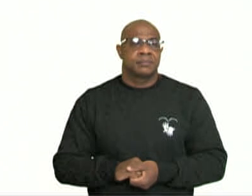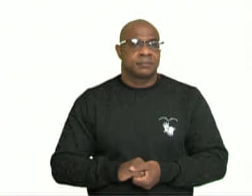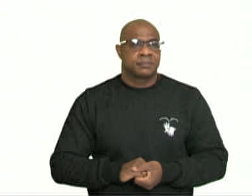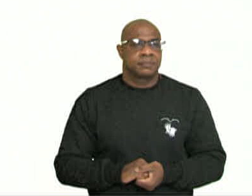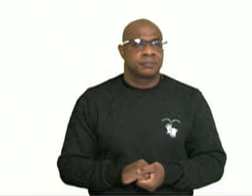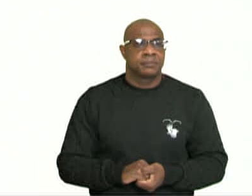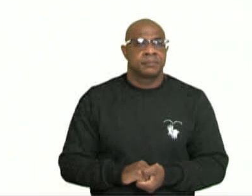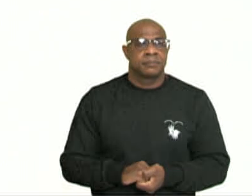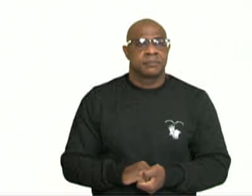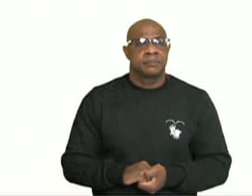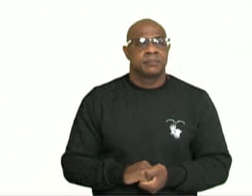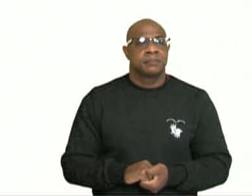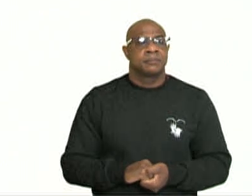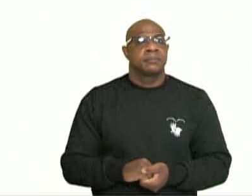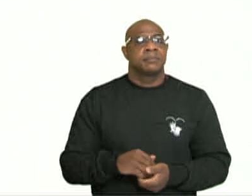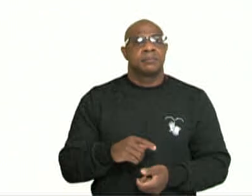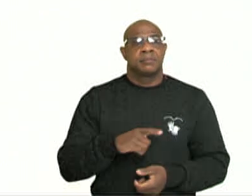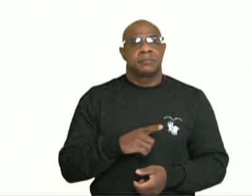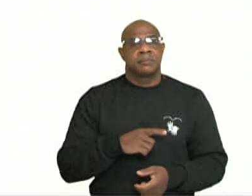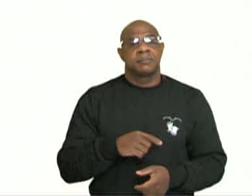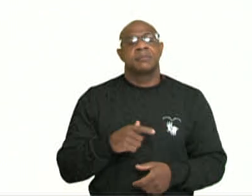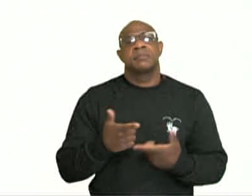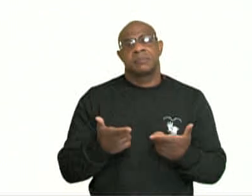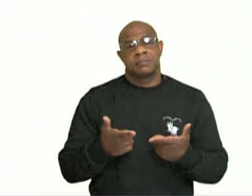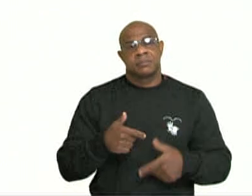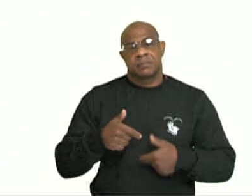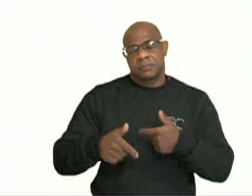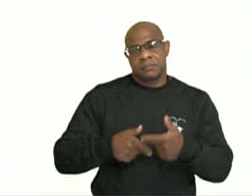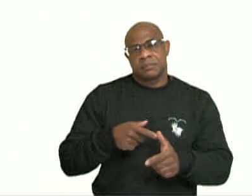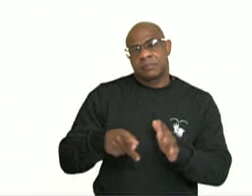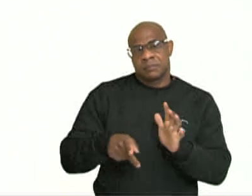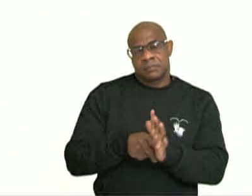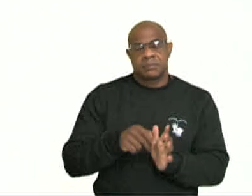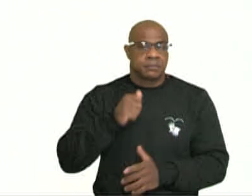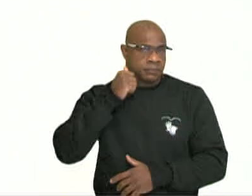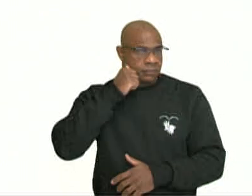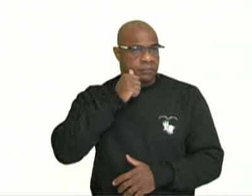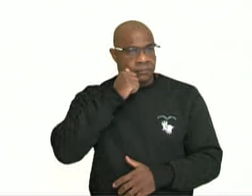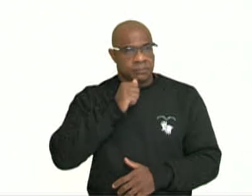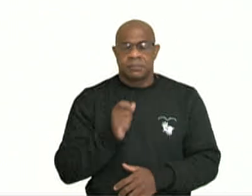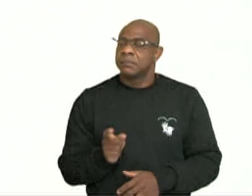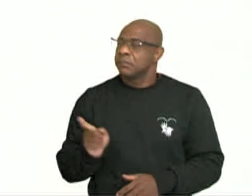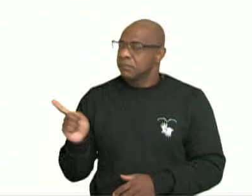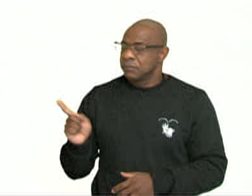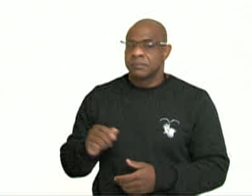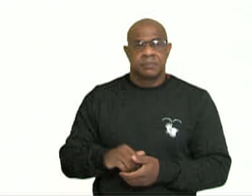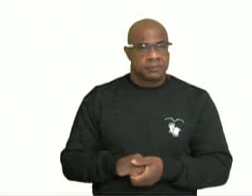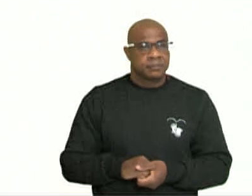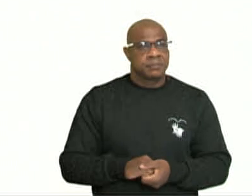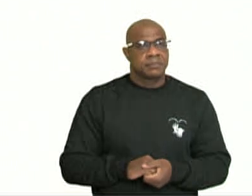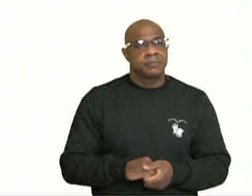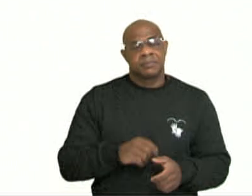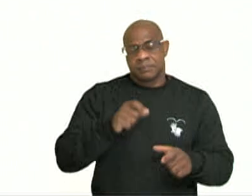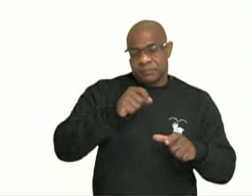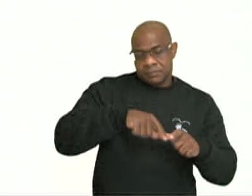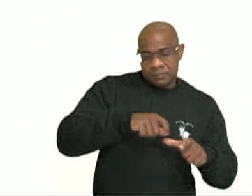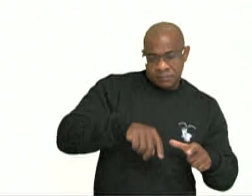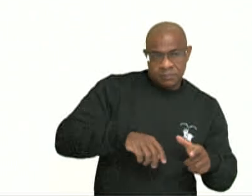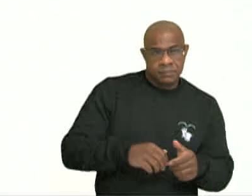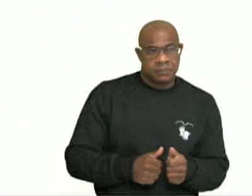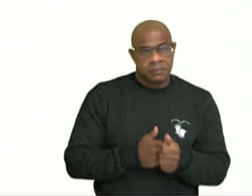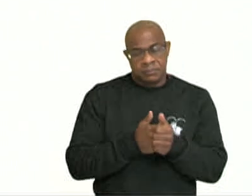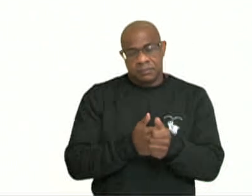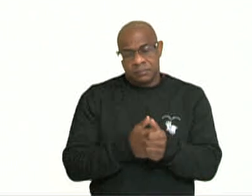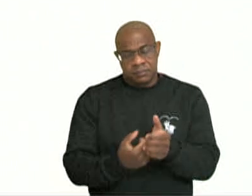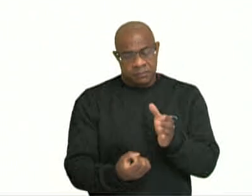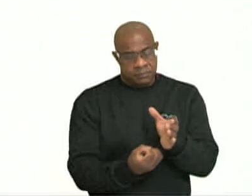Debré. E tinham trabalhos relacionados às mulheres, né, tarefas femininas. Plantar, acompanhar o crescimento